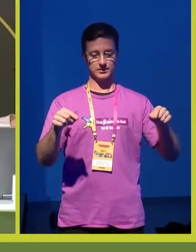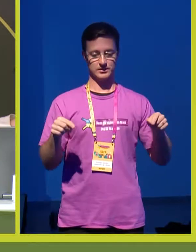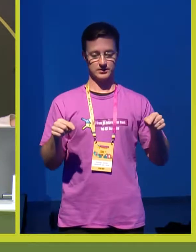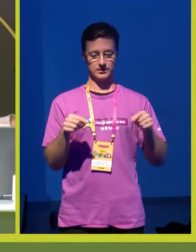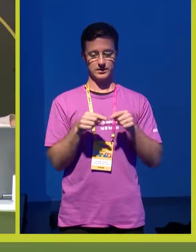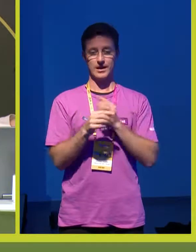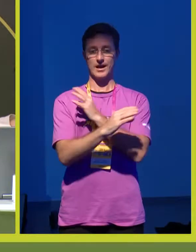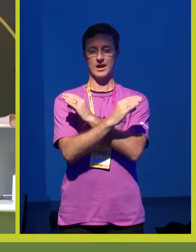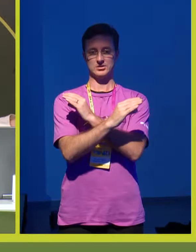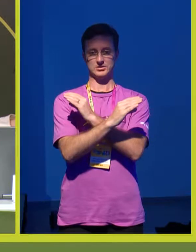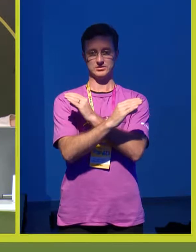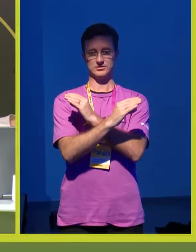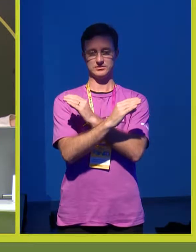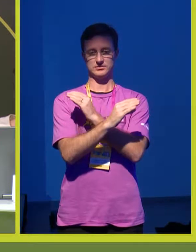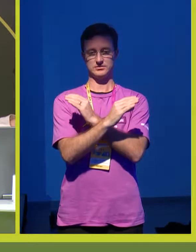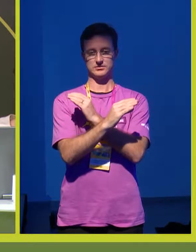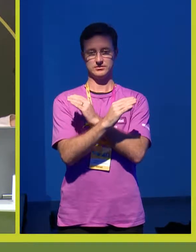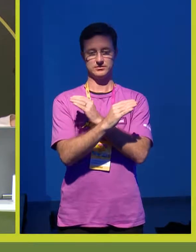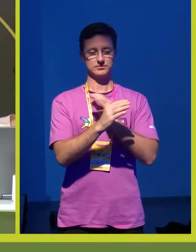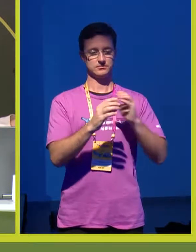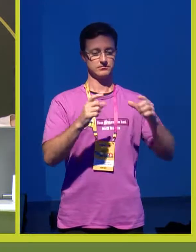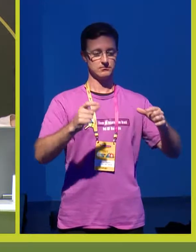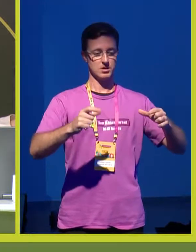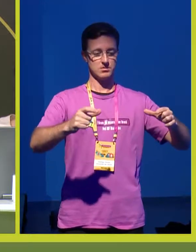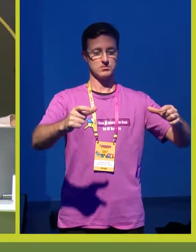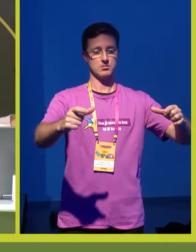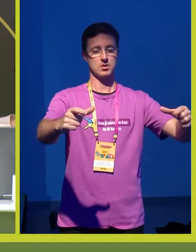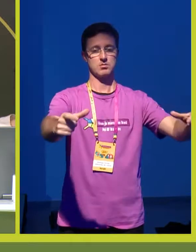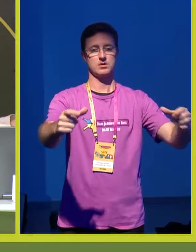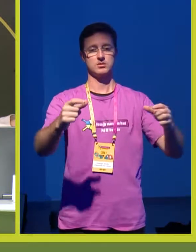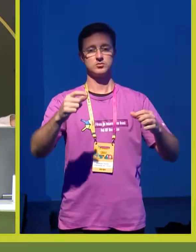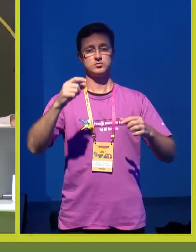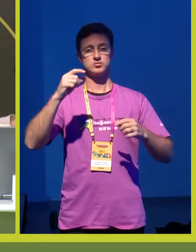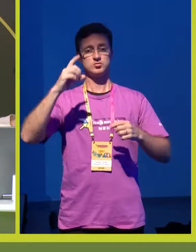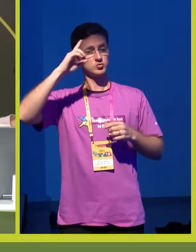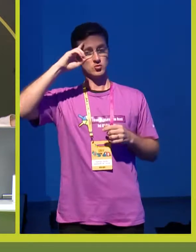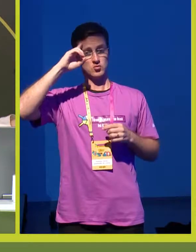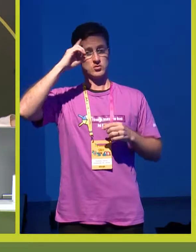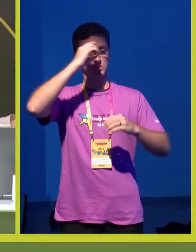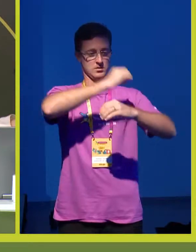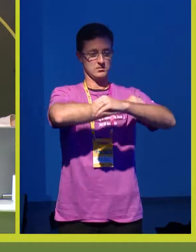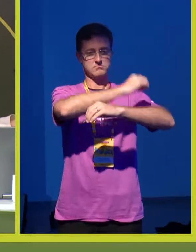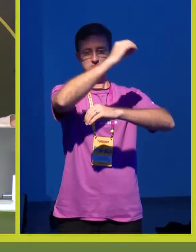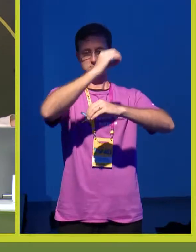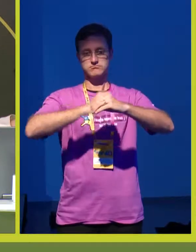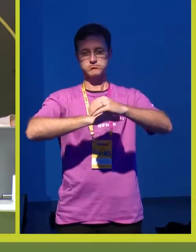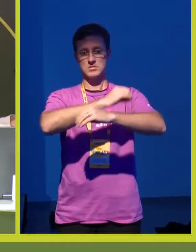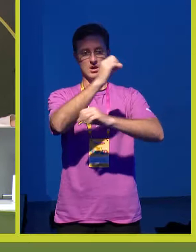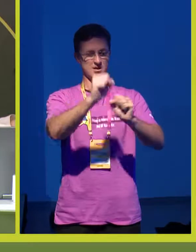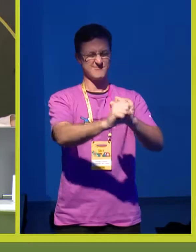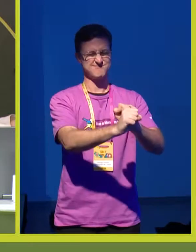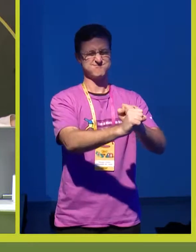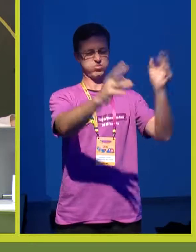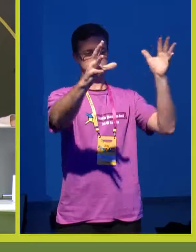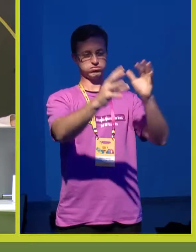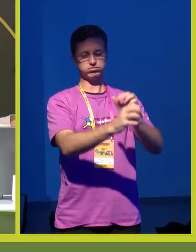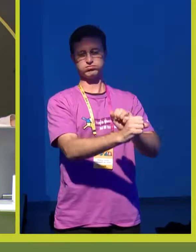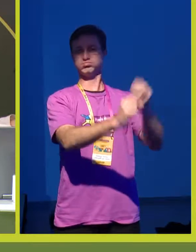da Caixa Econômica Federal, todas as noites, dia sim, dia não, é explodido um